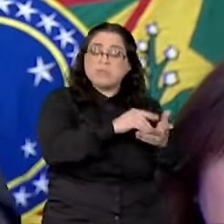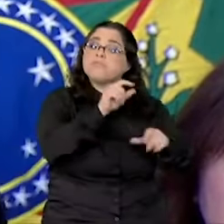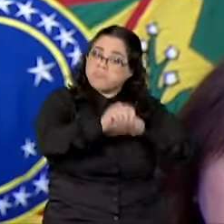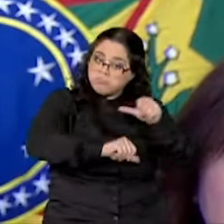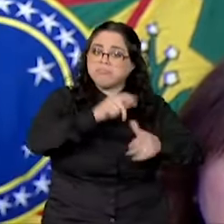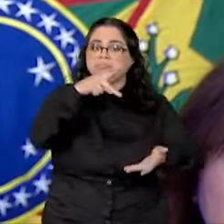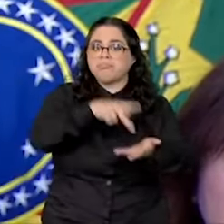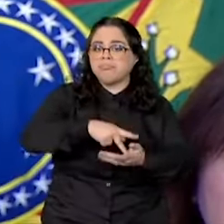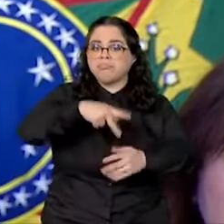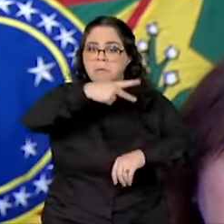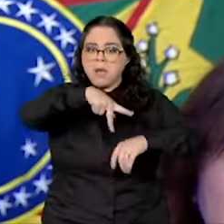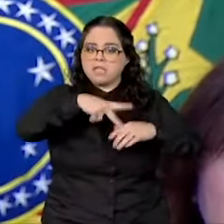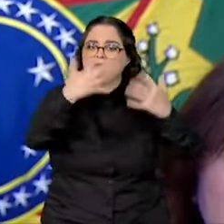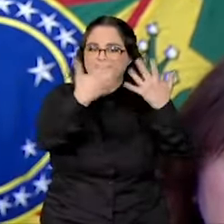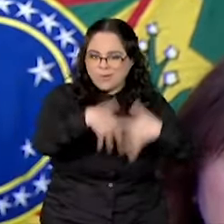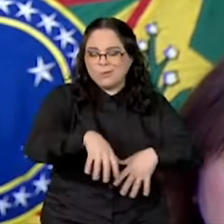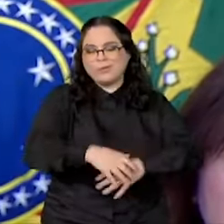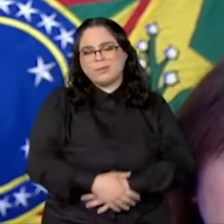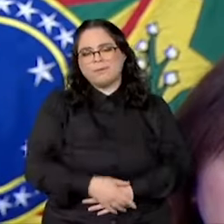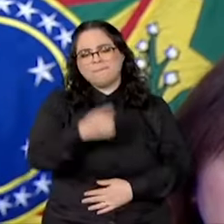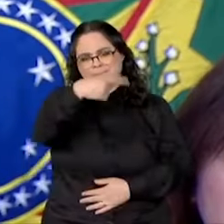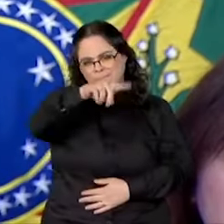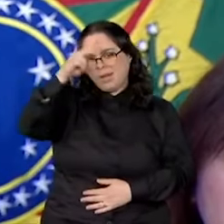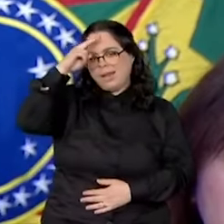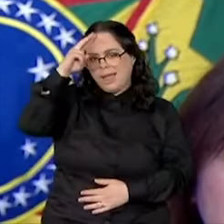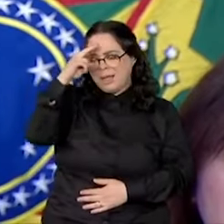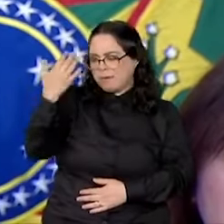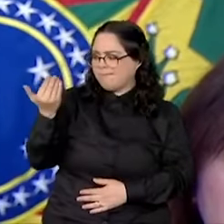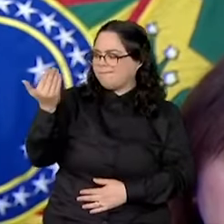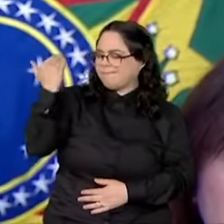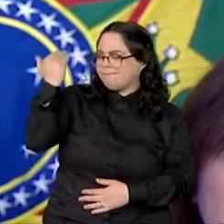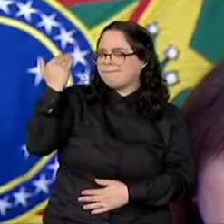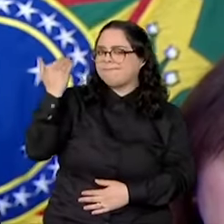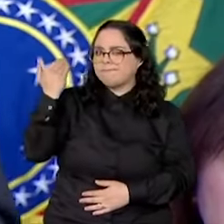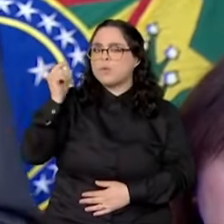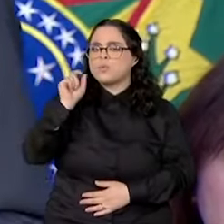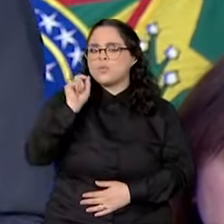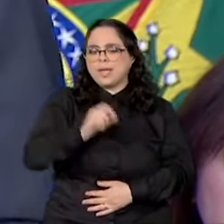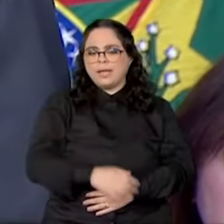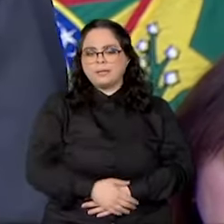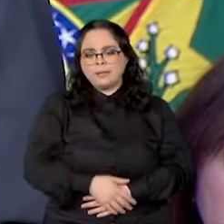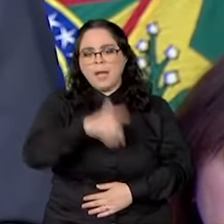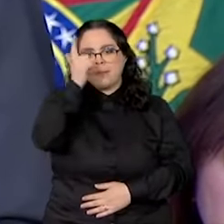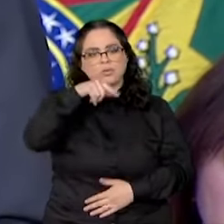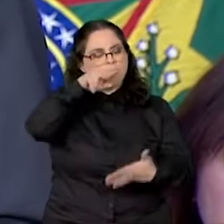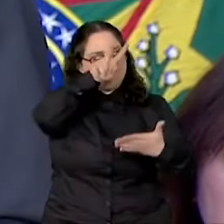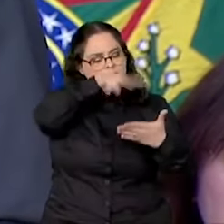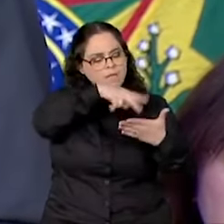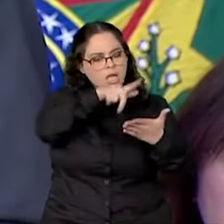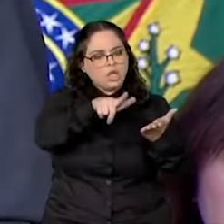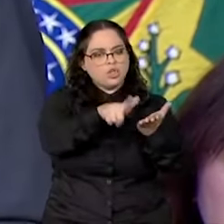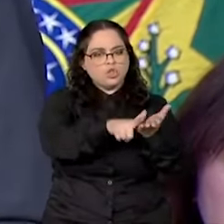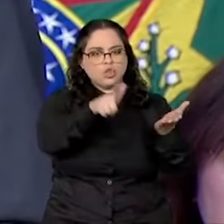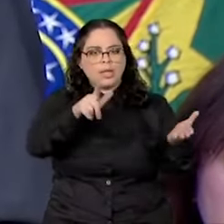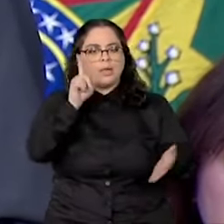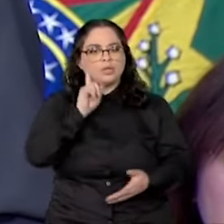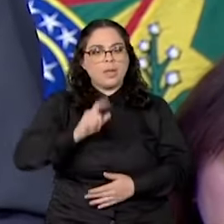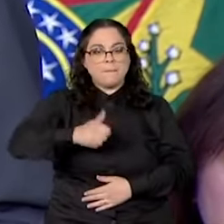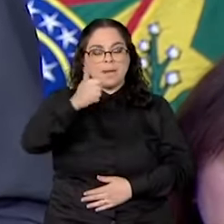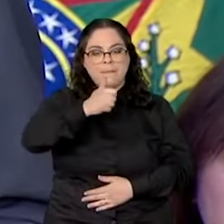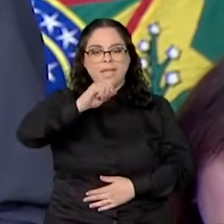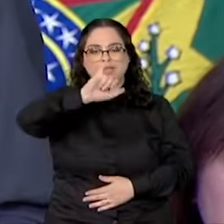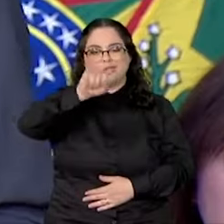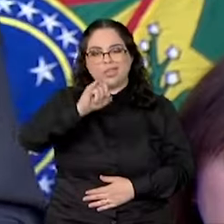dê certo. Vocês estão lembrados que quem leu um jornal dia 1 de janeiro